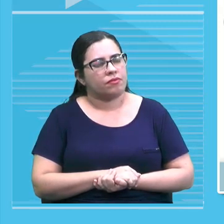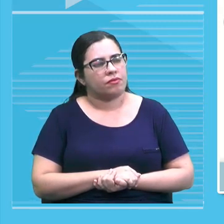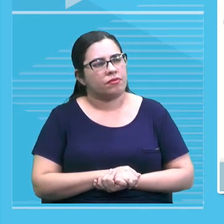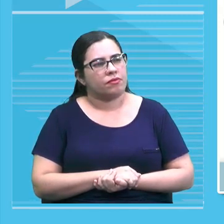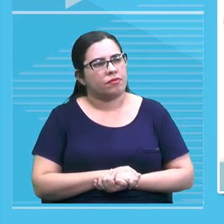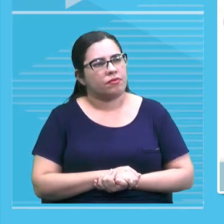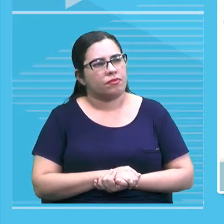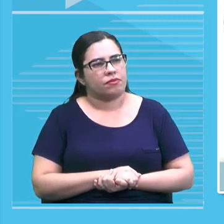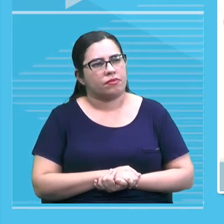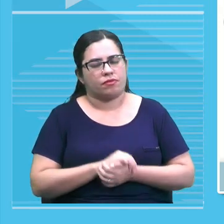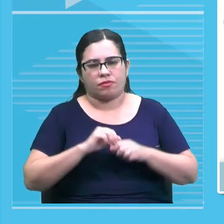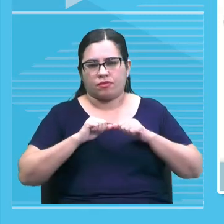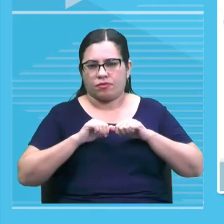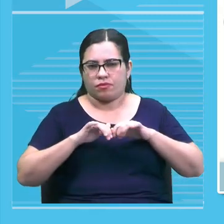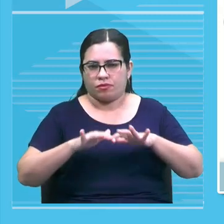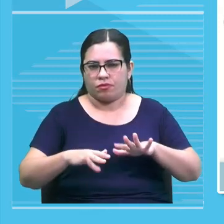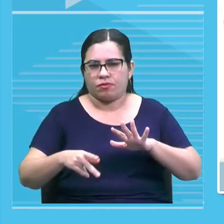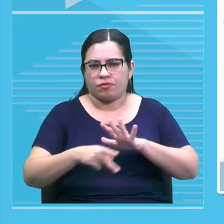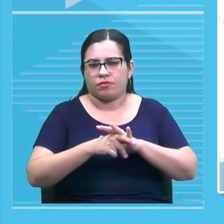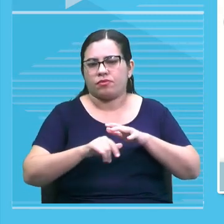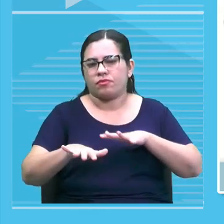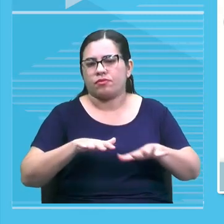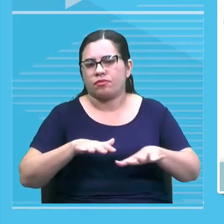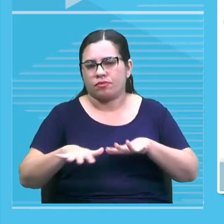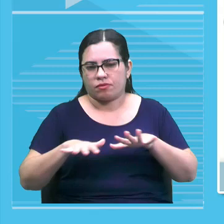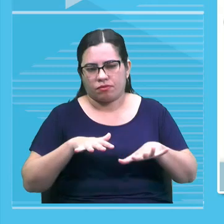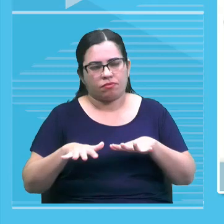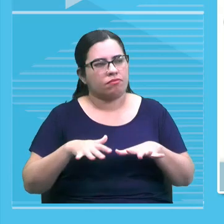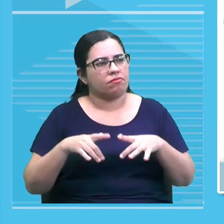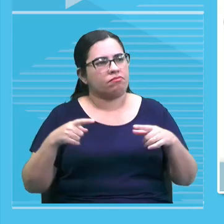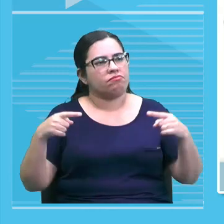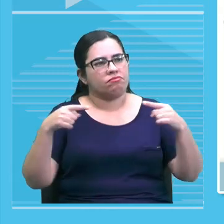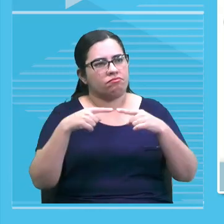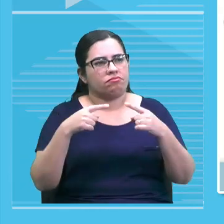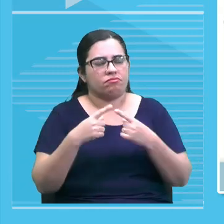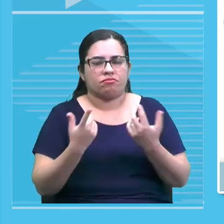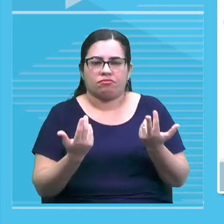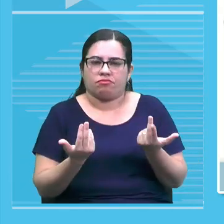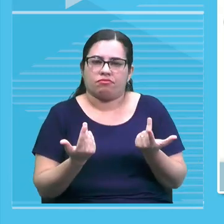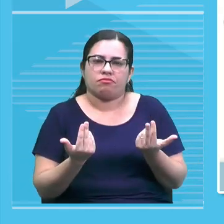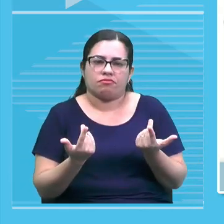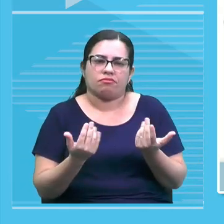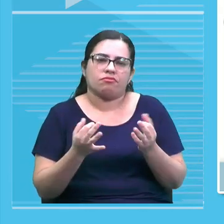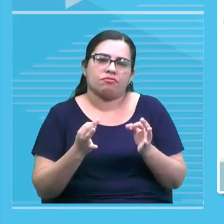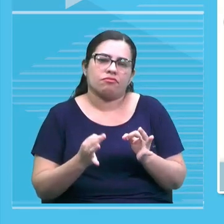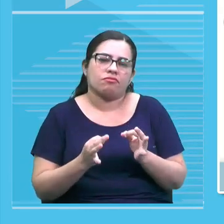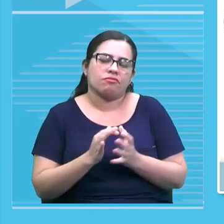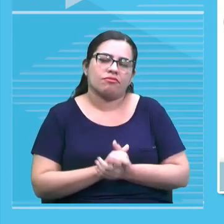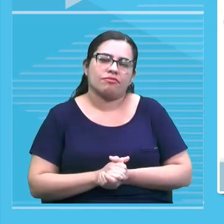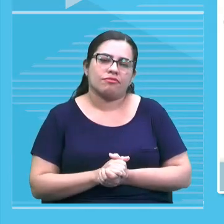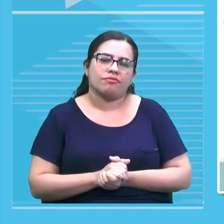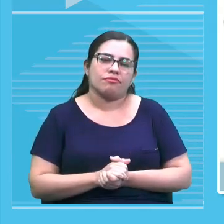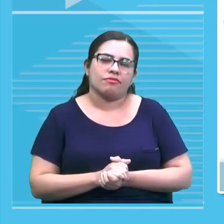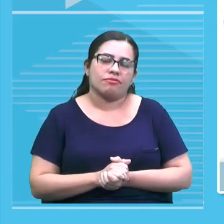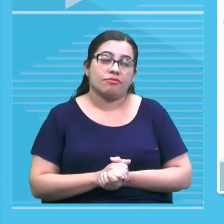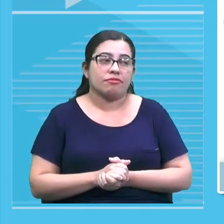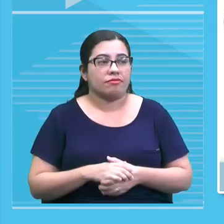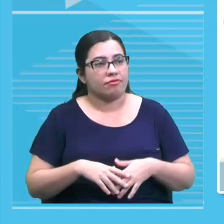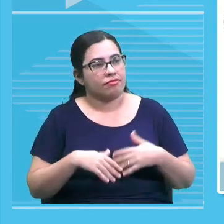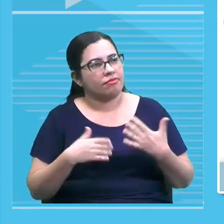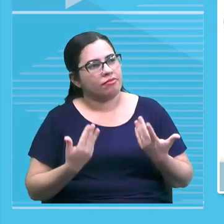de propagação e vibração vão coincidir Então se Na